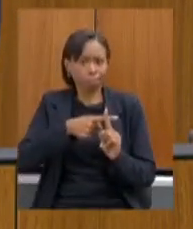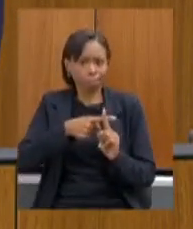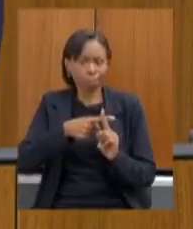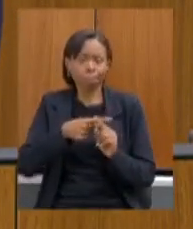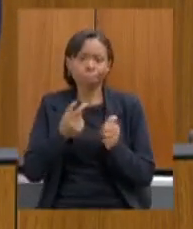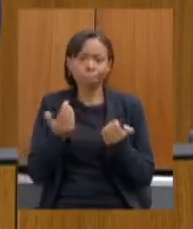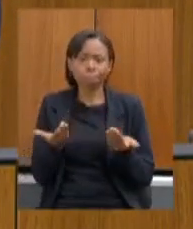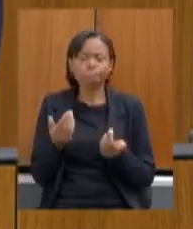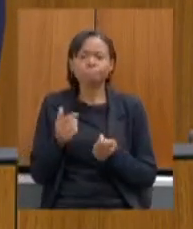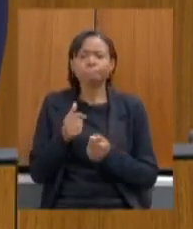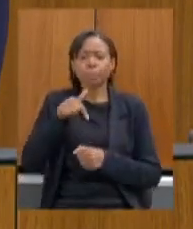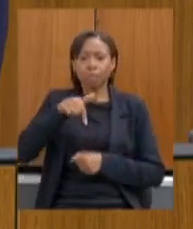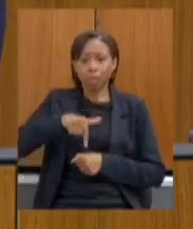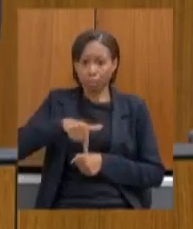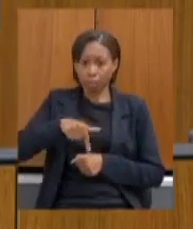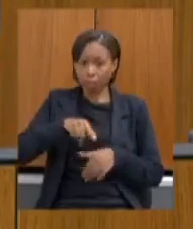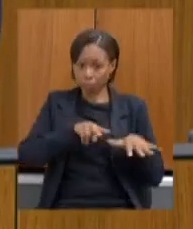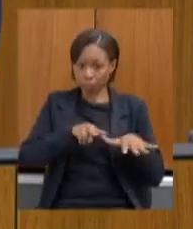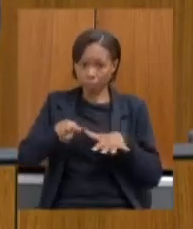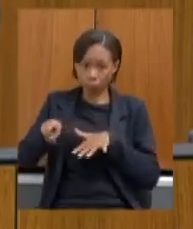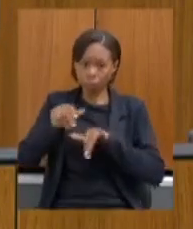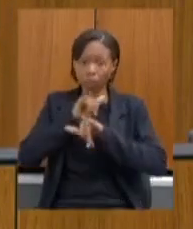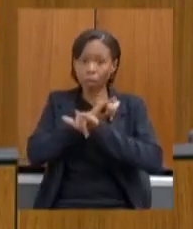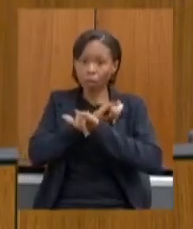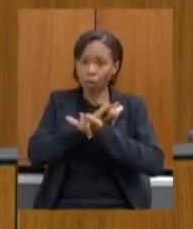Quando eu anuncio essa semana já o pagamento